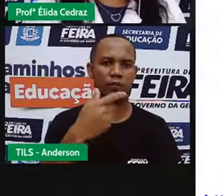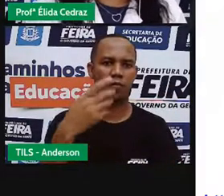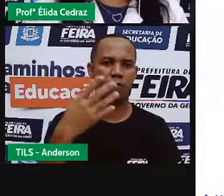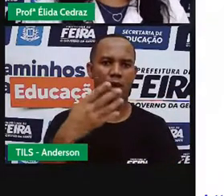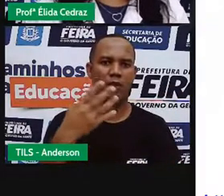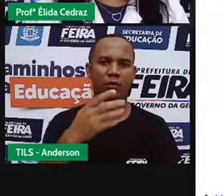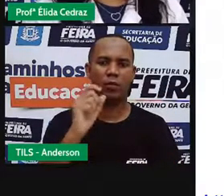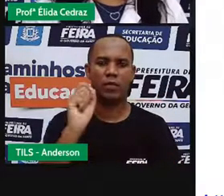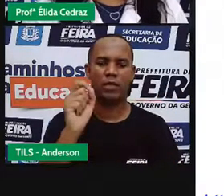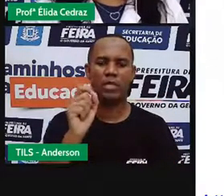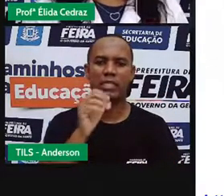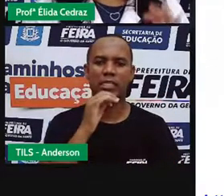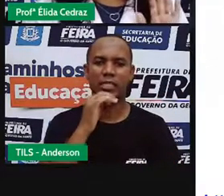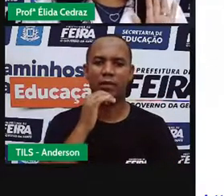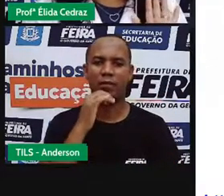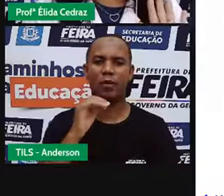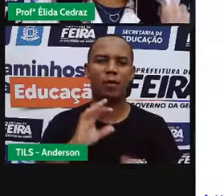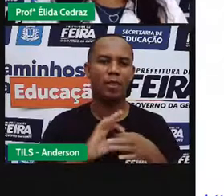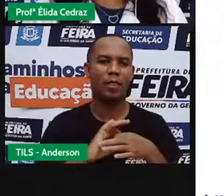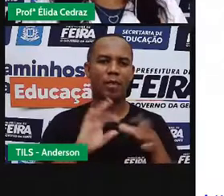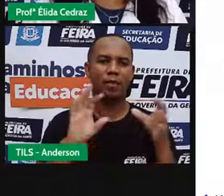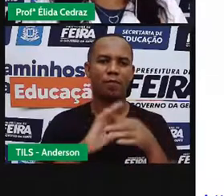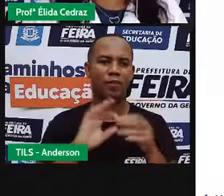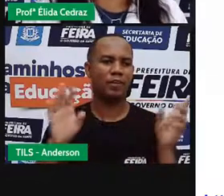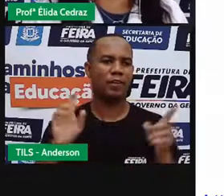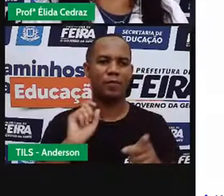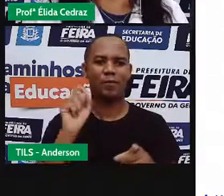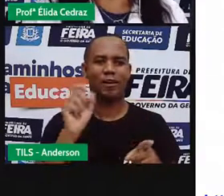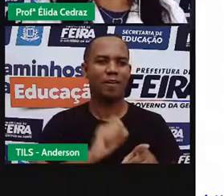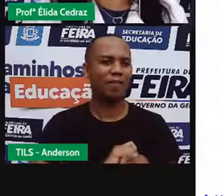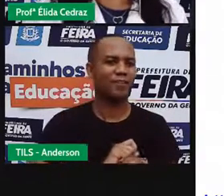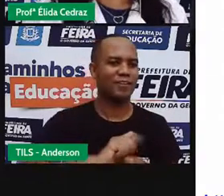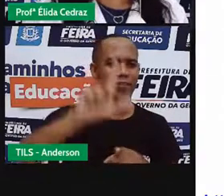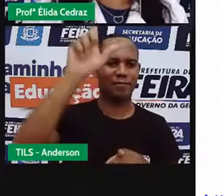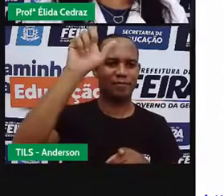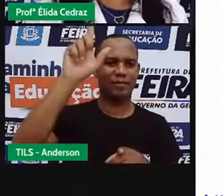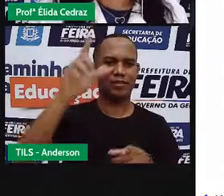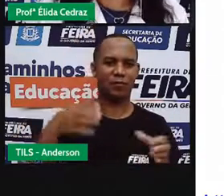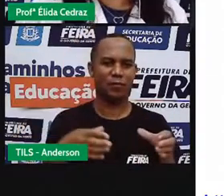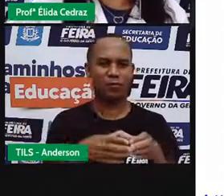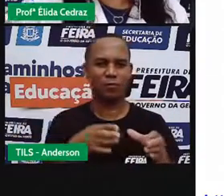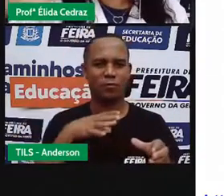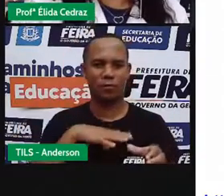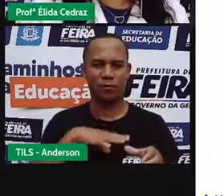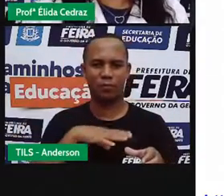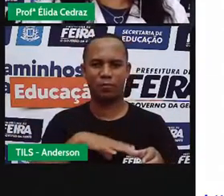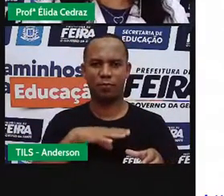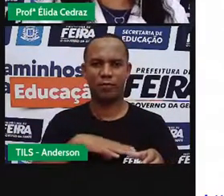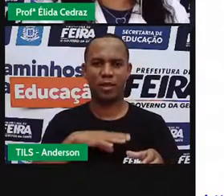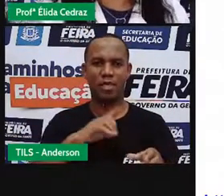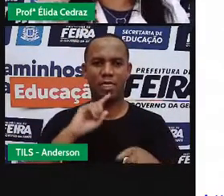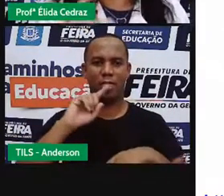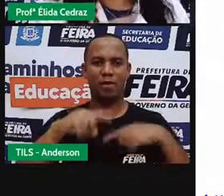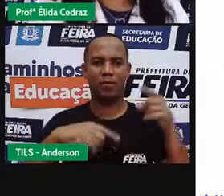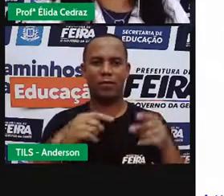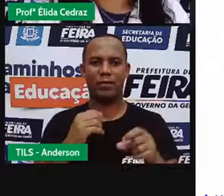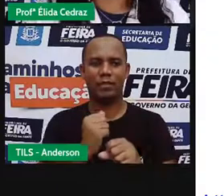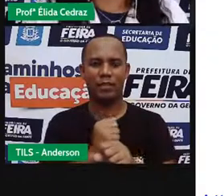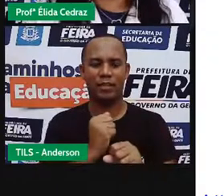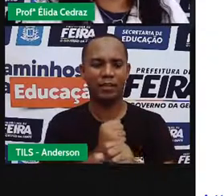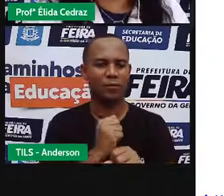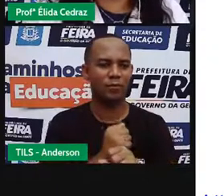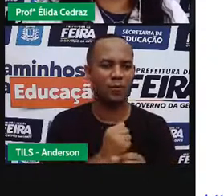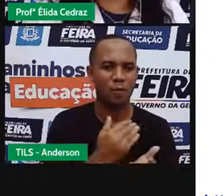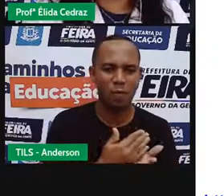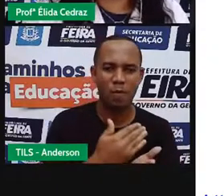só, ficamos independentes, expulsamos os portugueses em 1823. No ano seguinte,